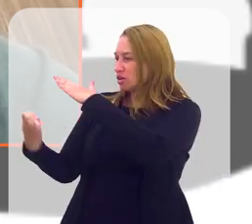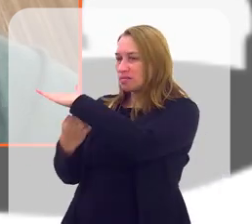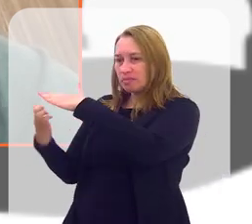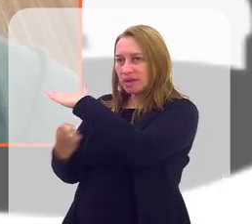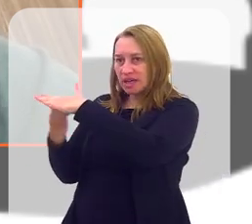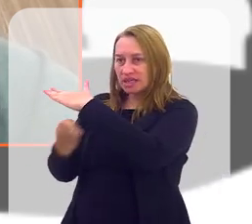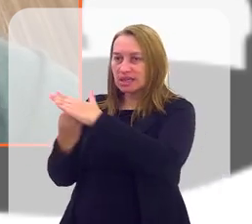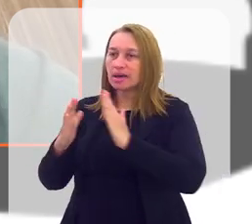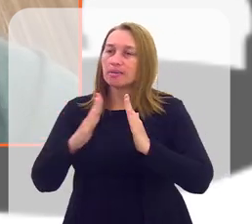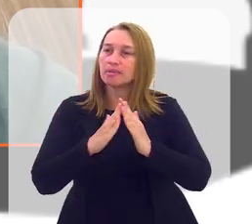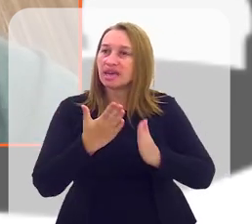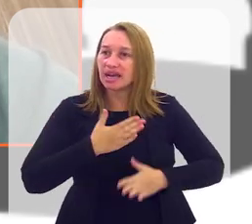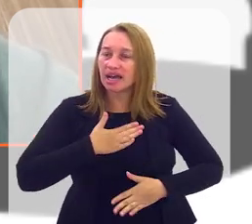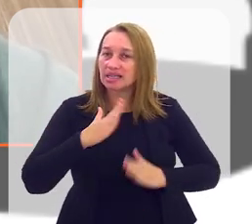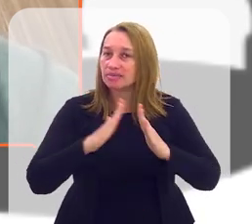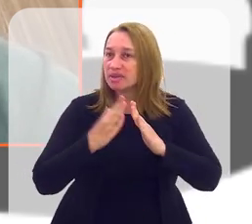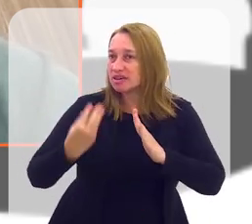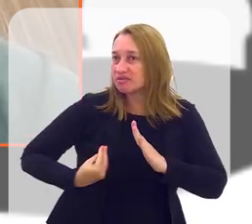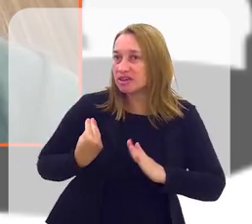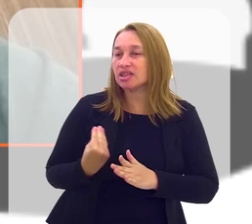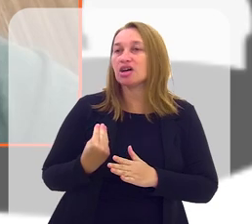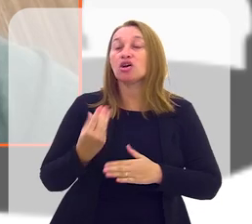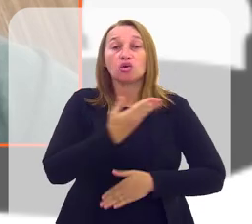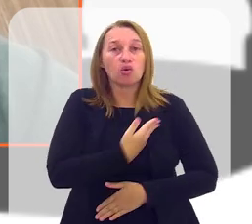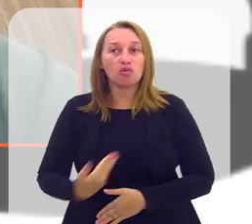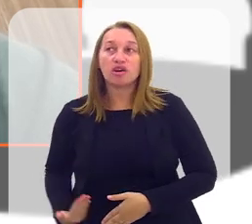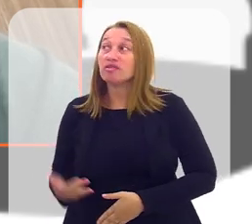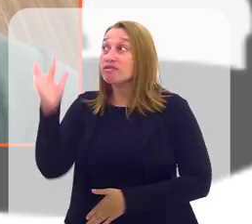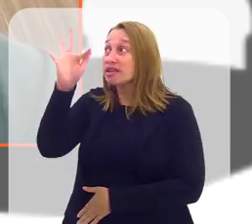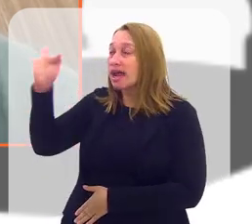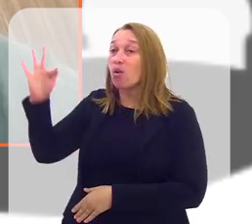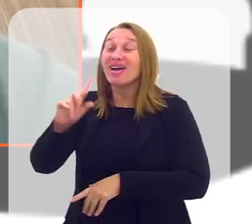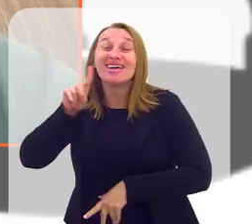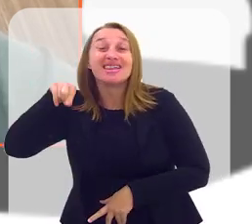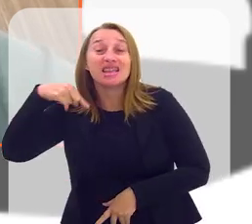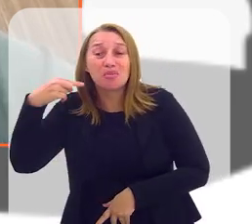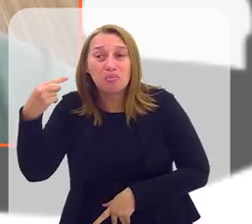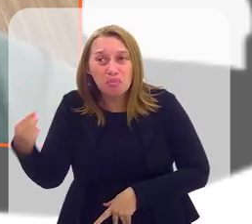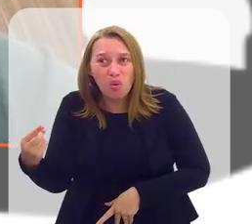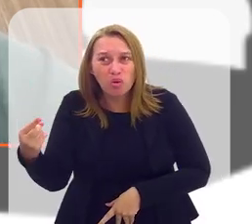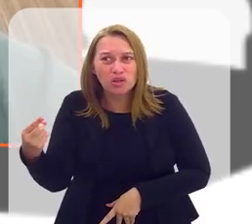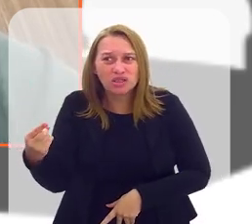incorporadora, no programa Sim. Minha Casa Minha Vida, do governo federal, e depois